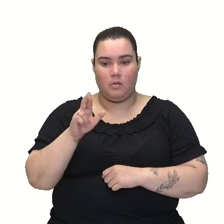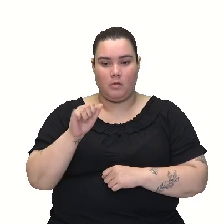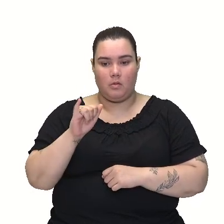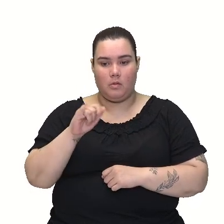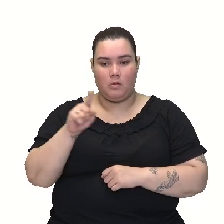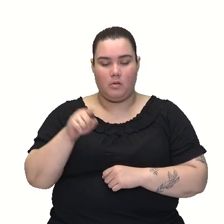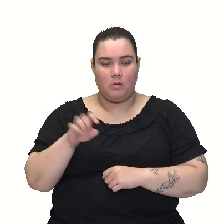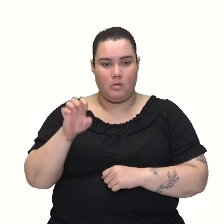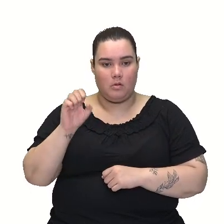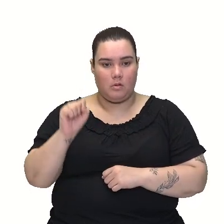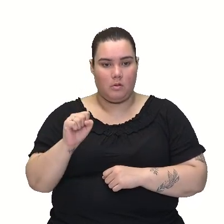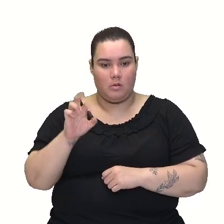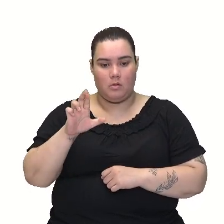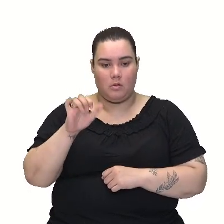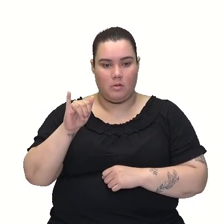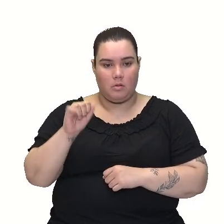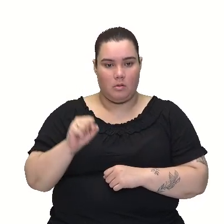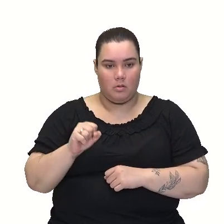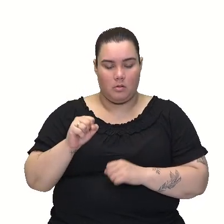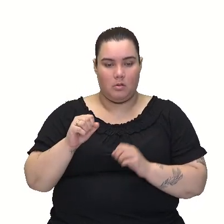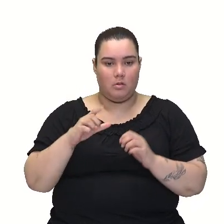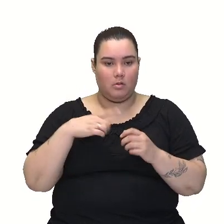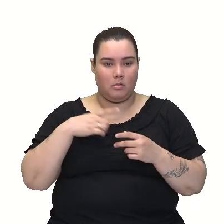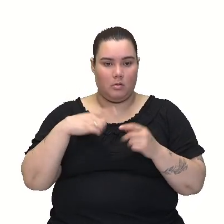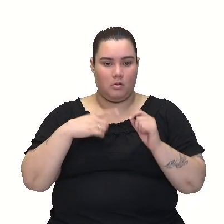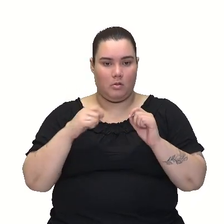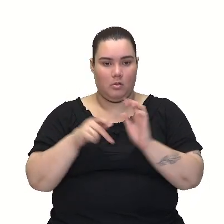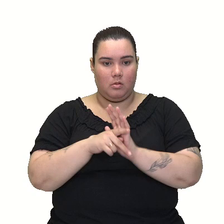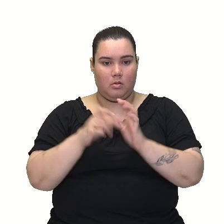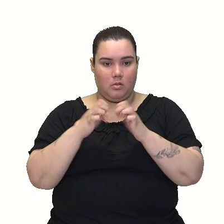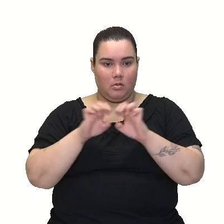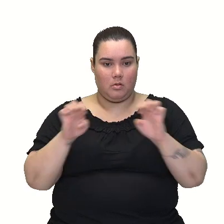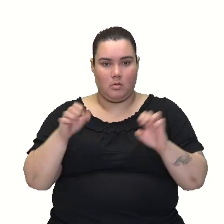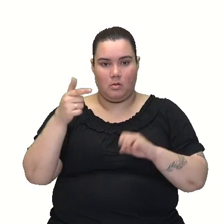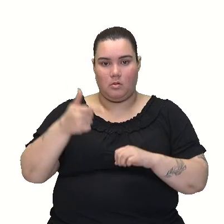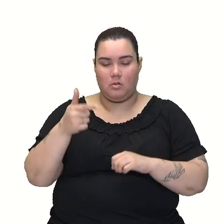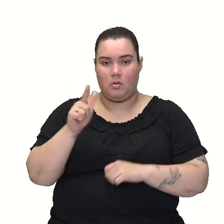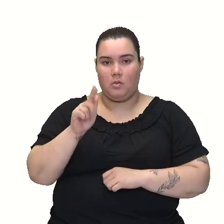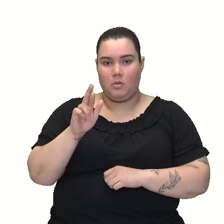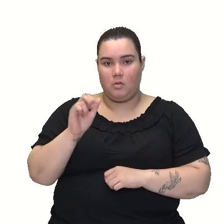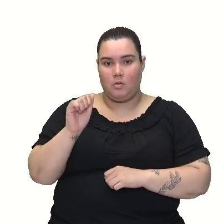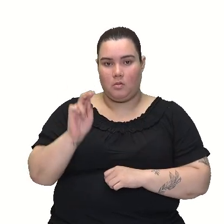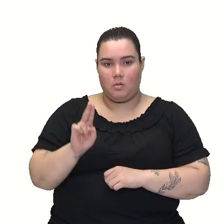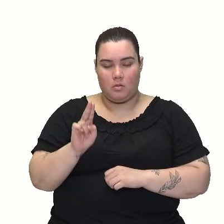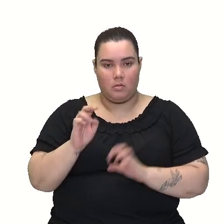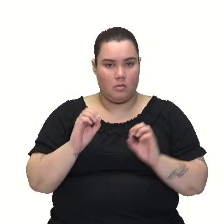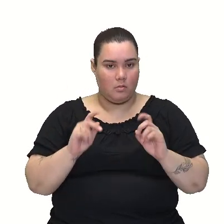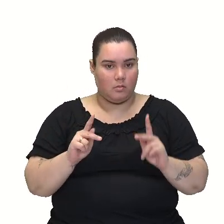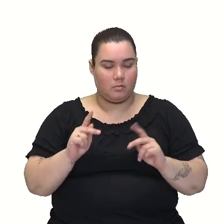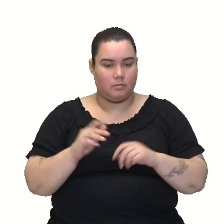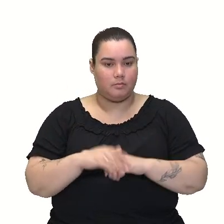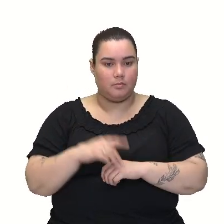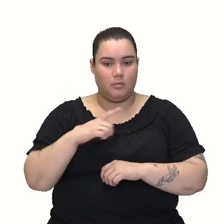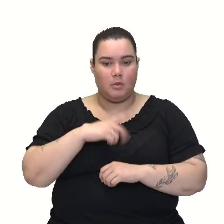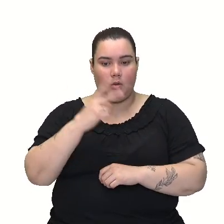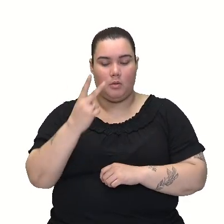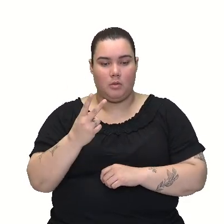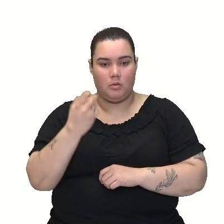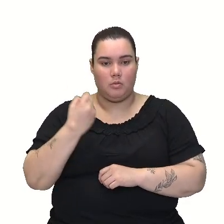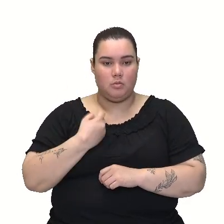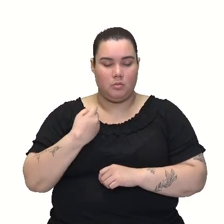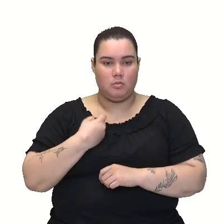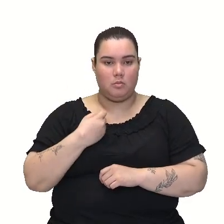reais para essa equação do segundo grau. Tá? Eu vou ter dois valores